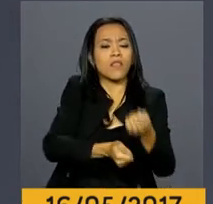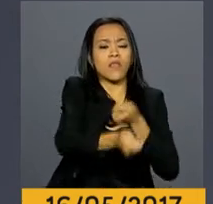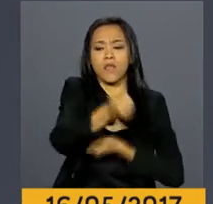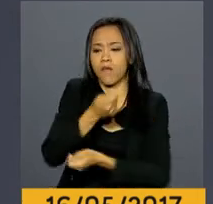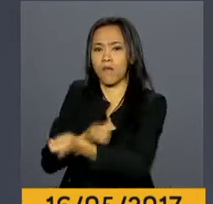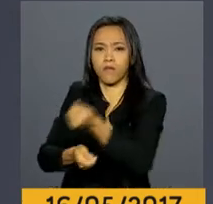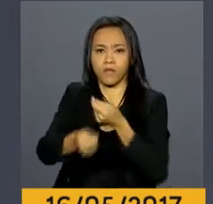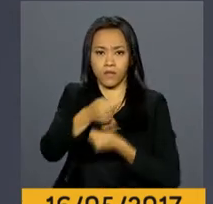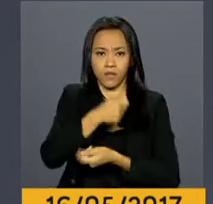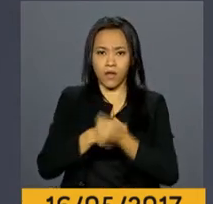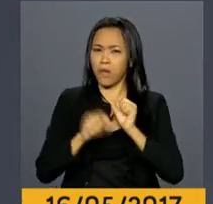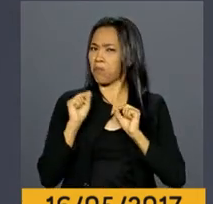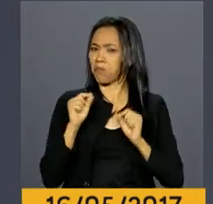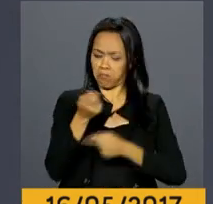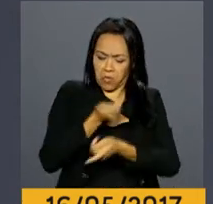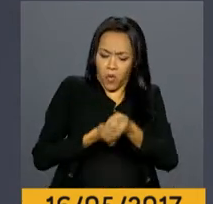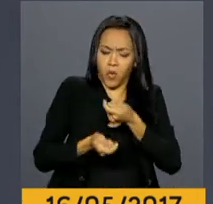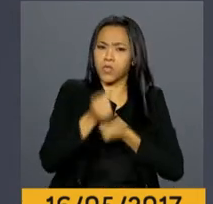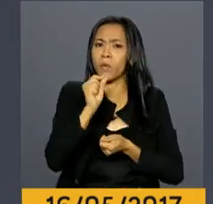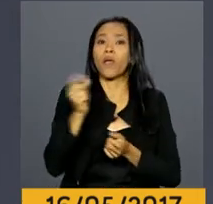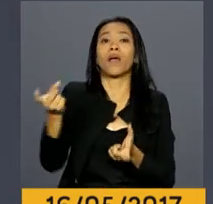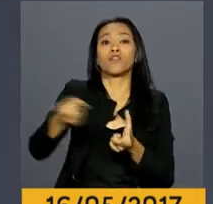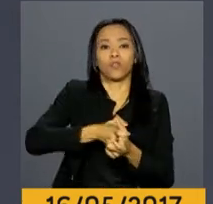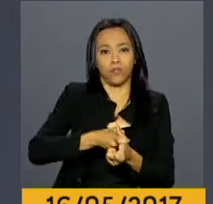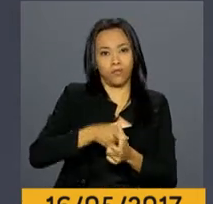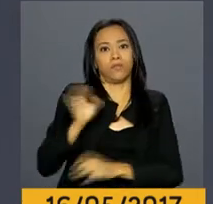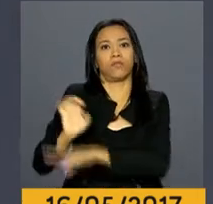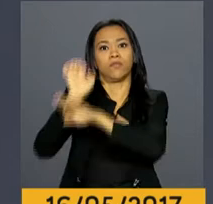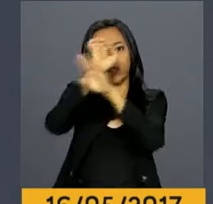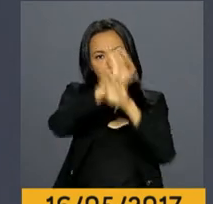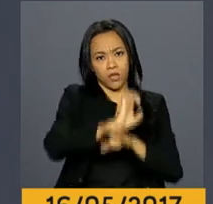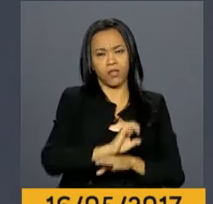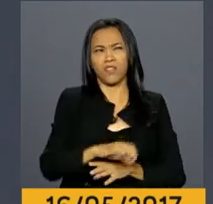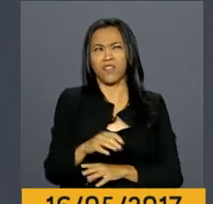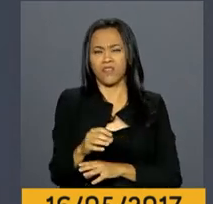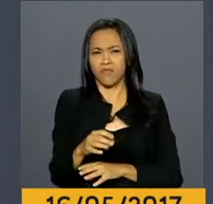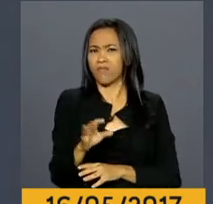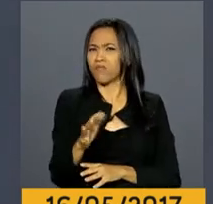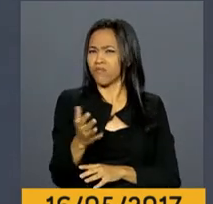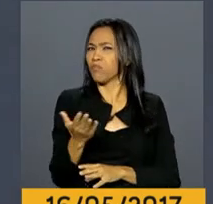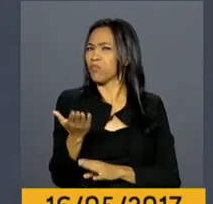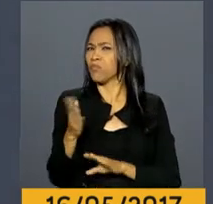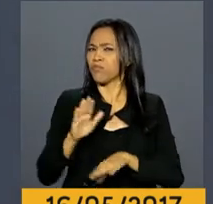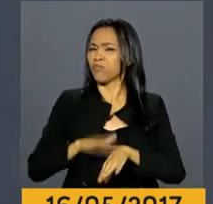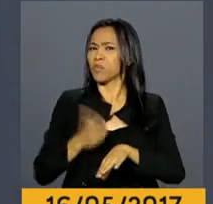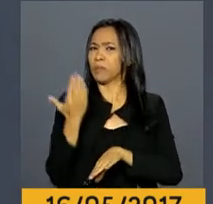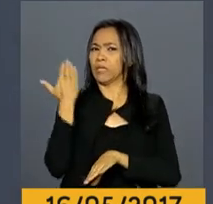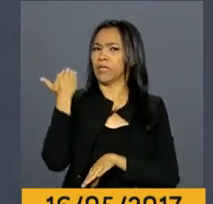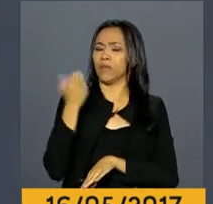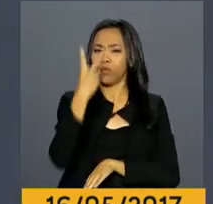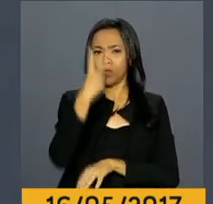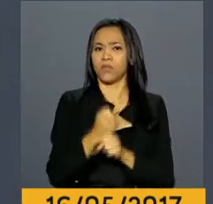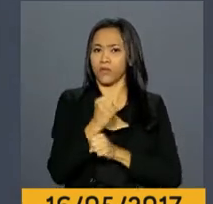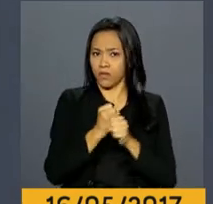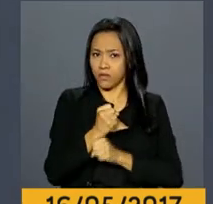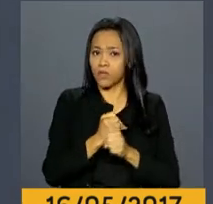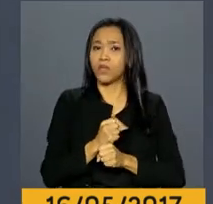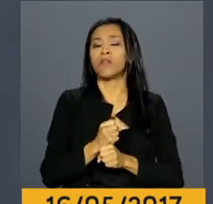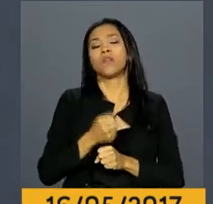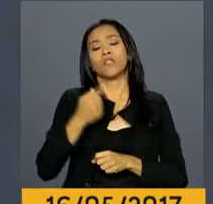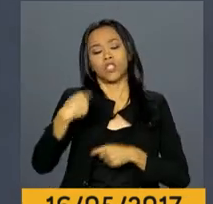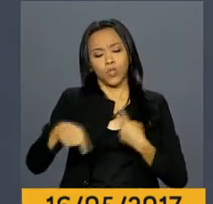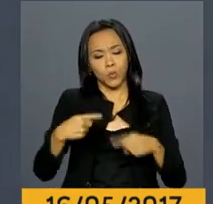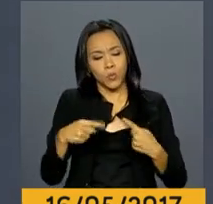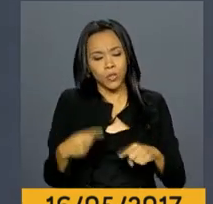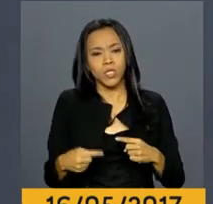recordam que durante muito tempo, 2 anos praticamente, discutia-se a questão da renegociação